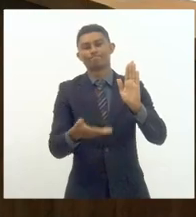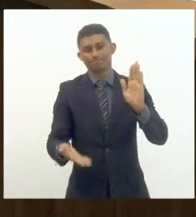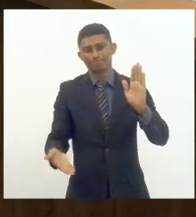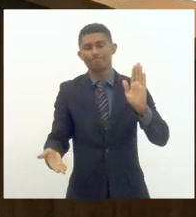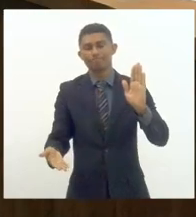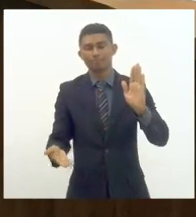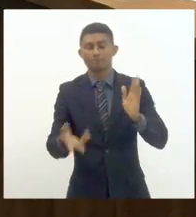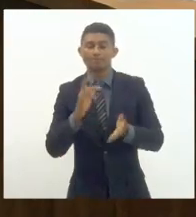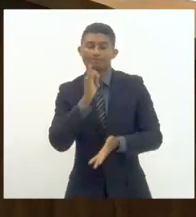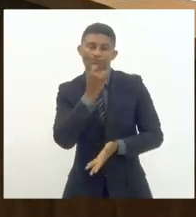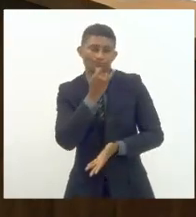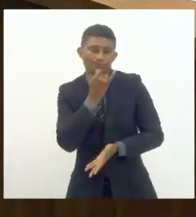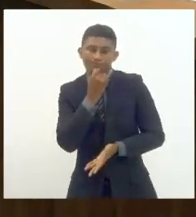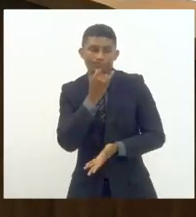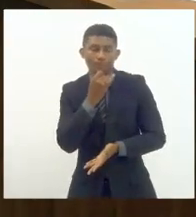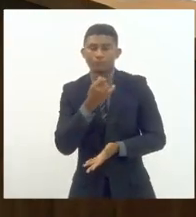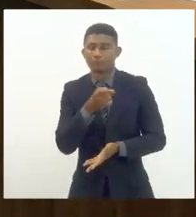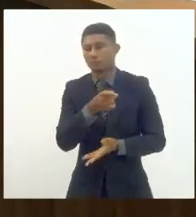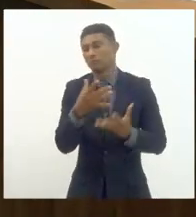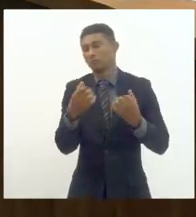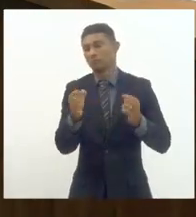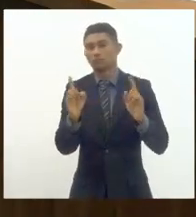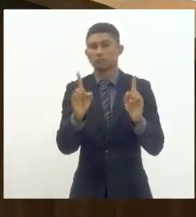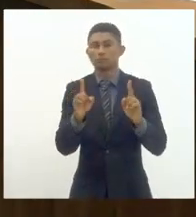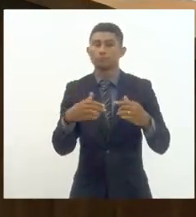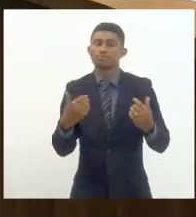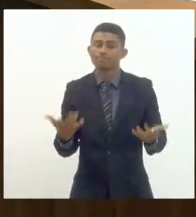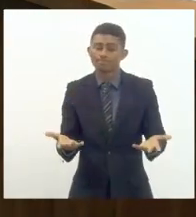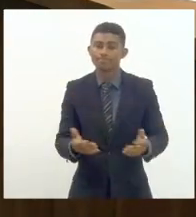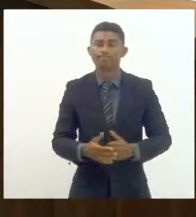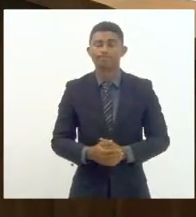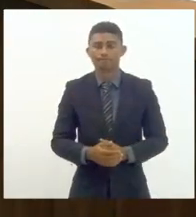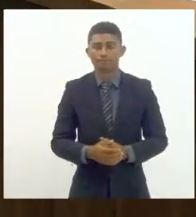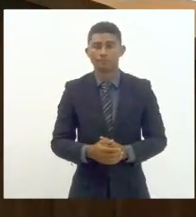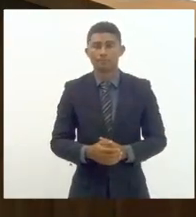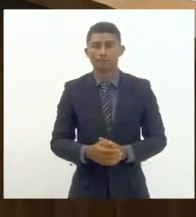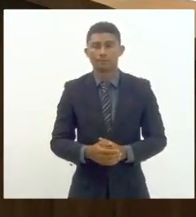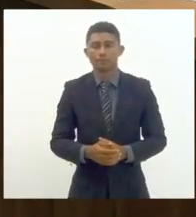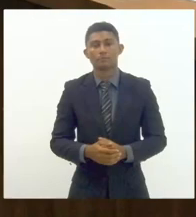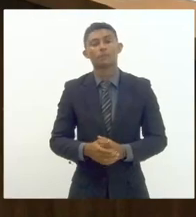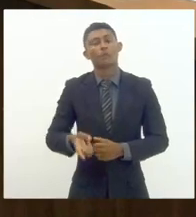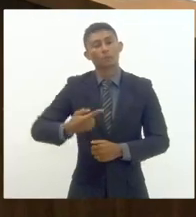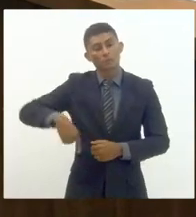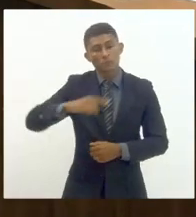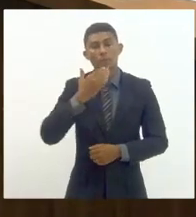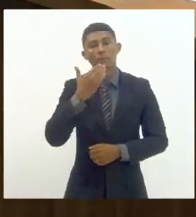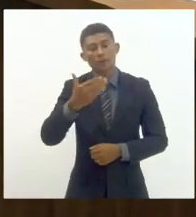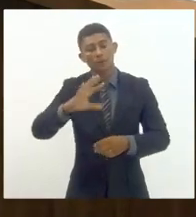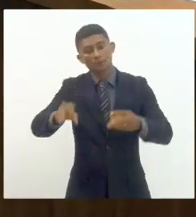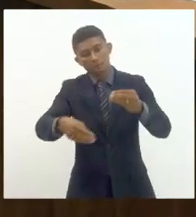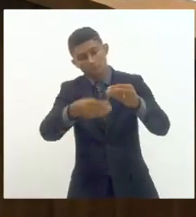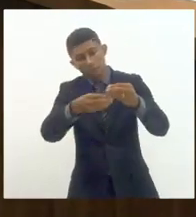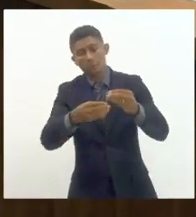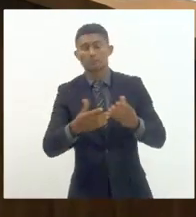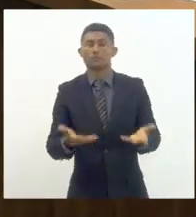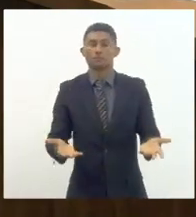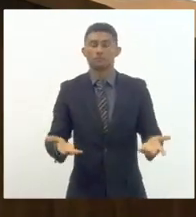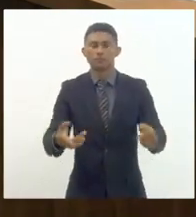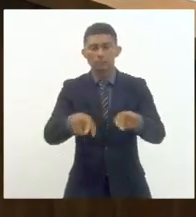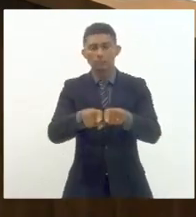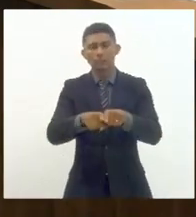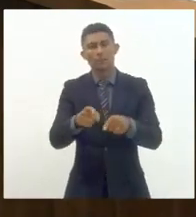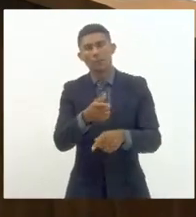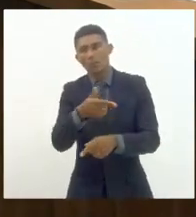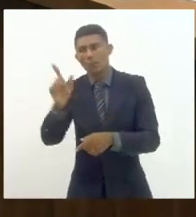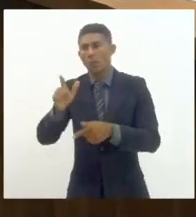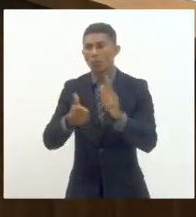emenda e, infelizmente, ela não foi incorporada. Então, portanto, segue o nosso pedido de destaque. Temos outros destaques,